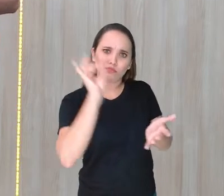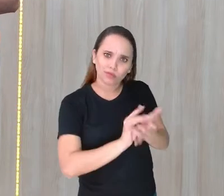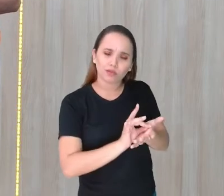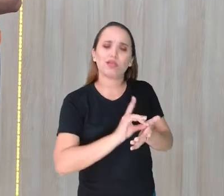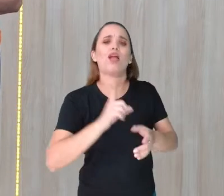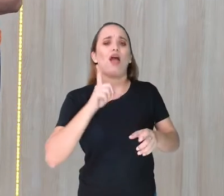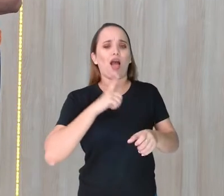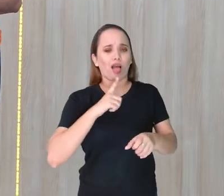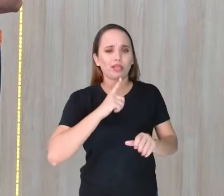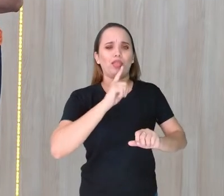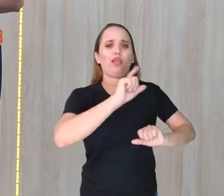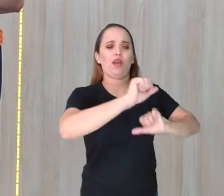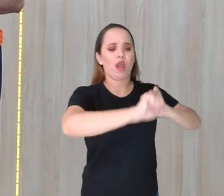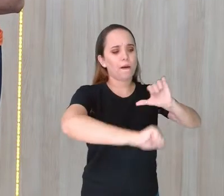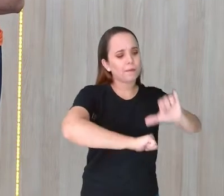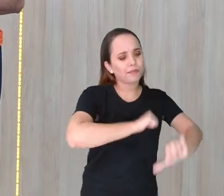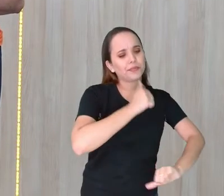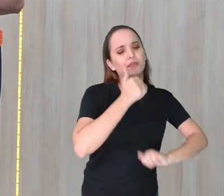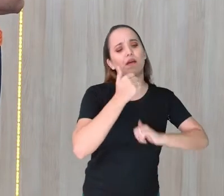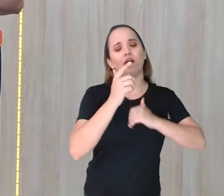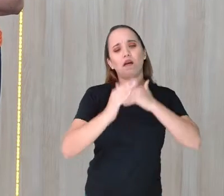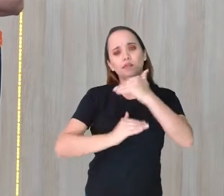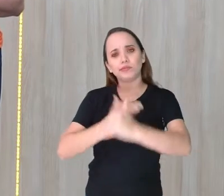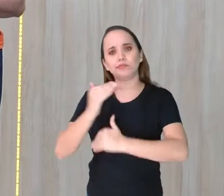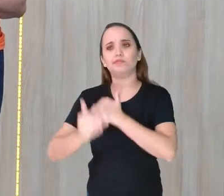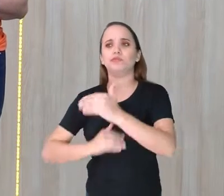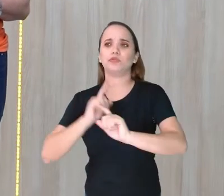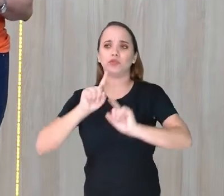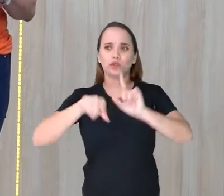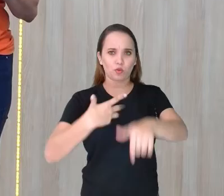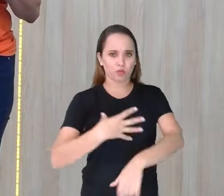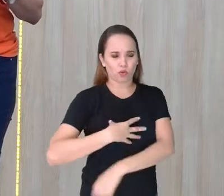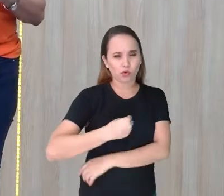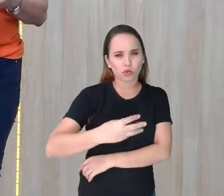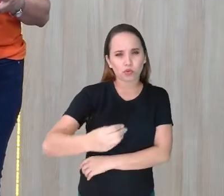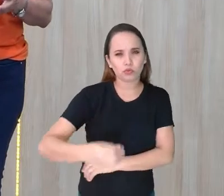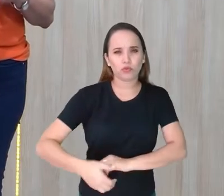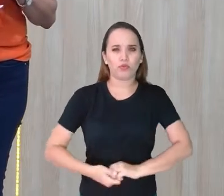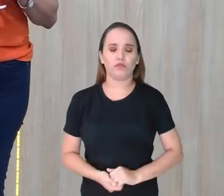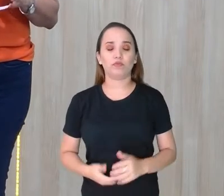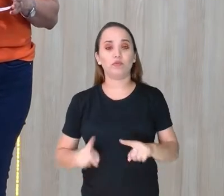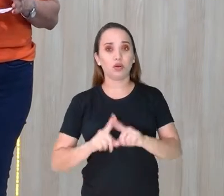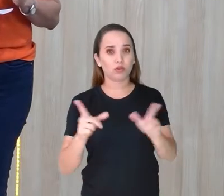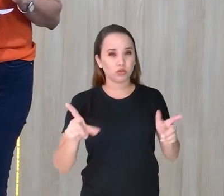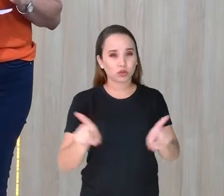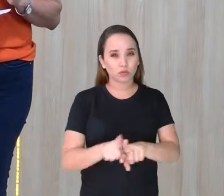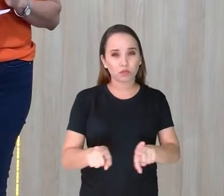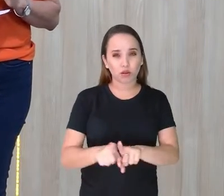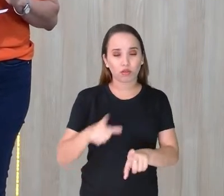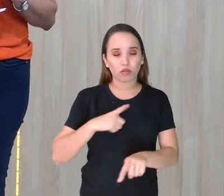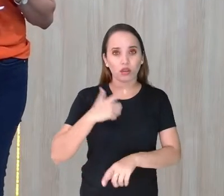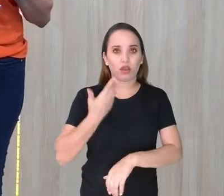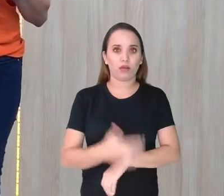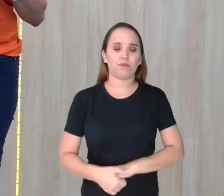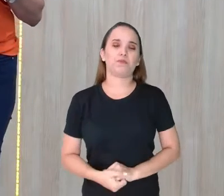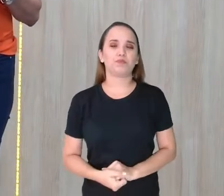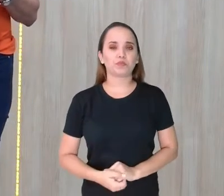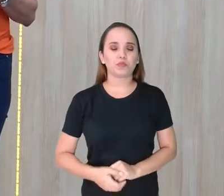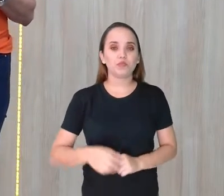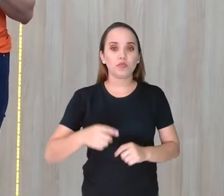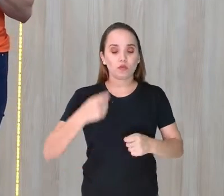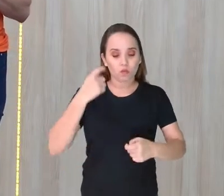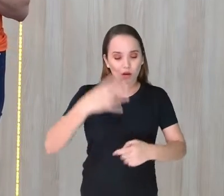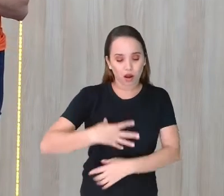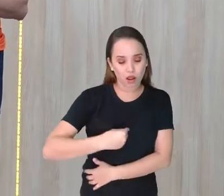a fecundação interna. Mas também temos casos que ocorre, é uma reprodução